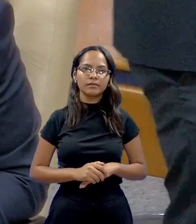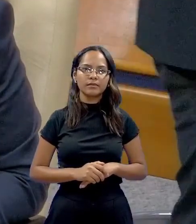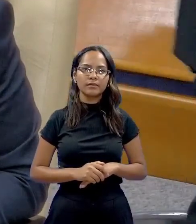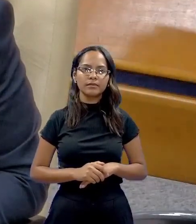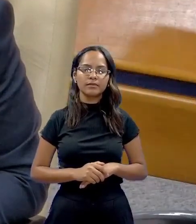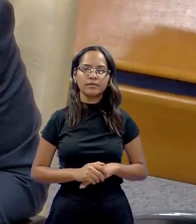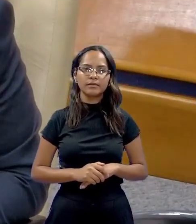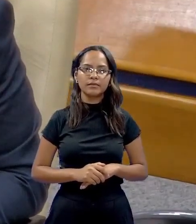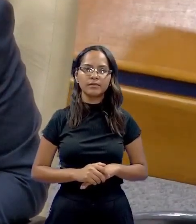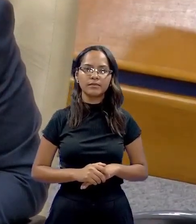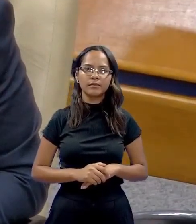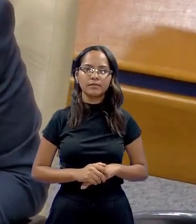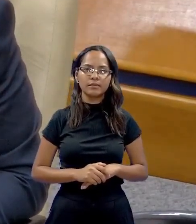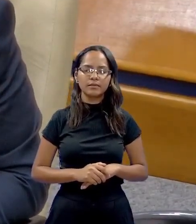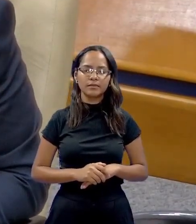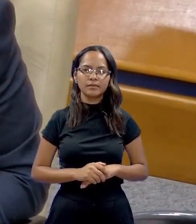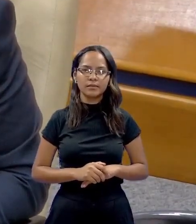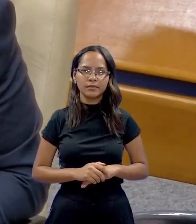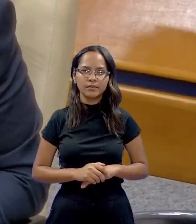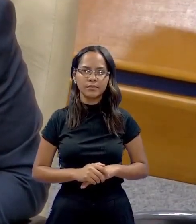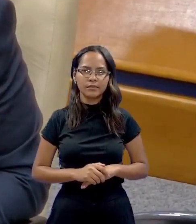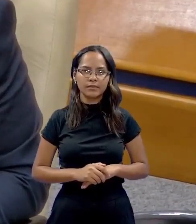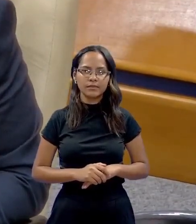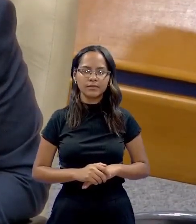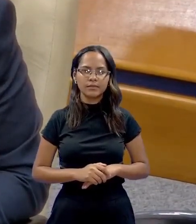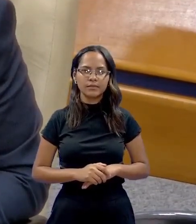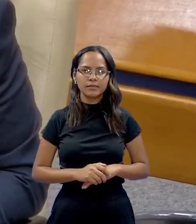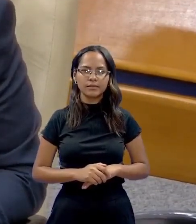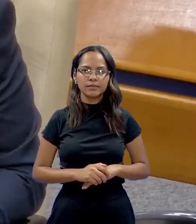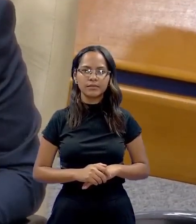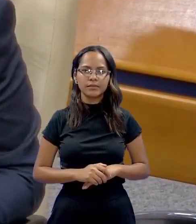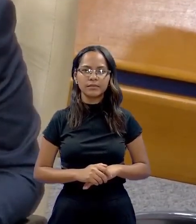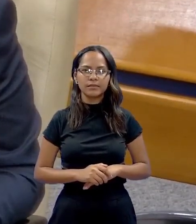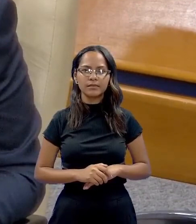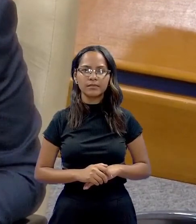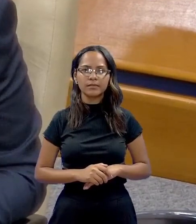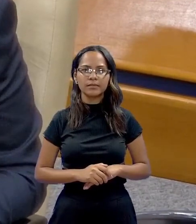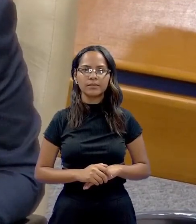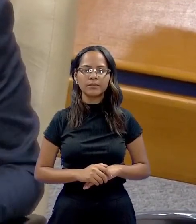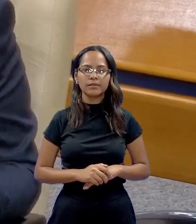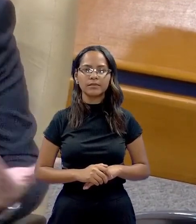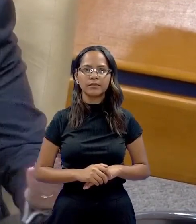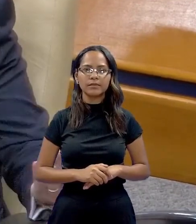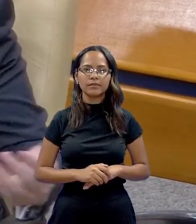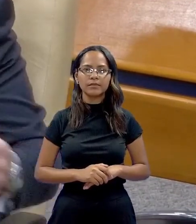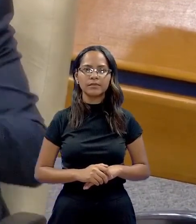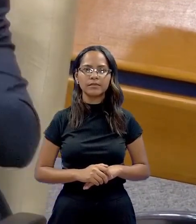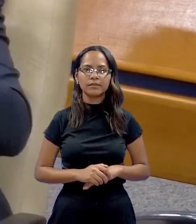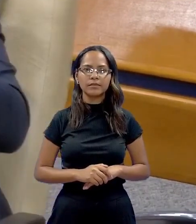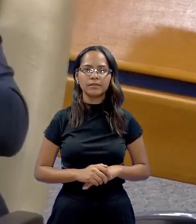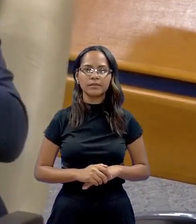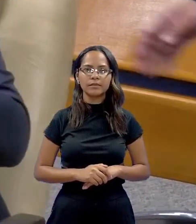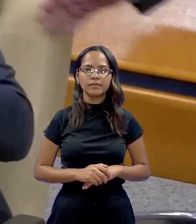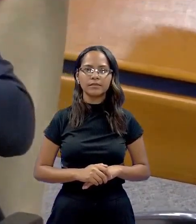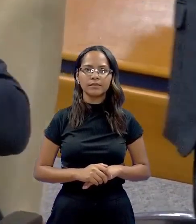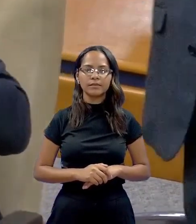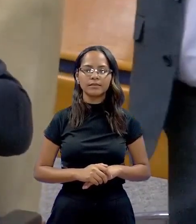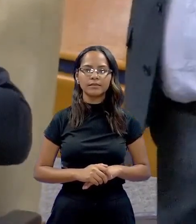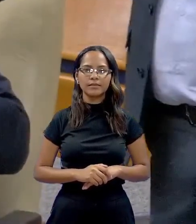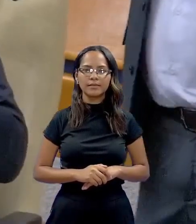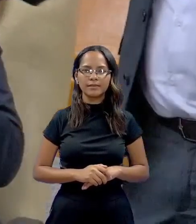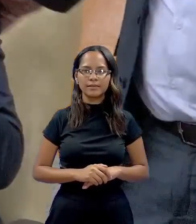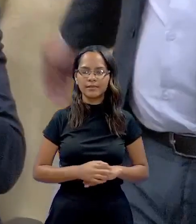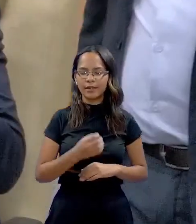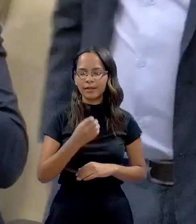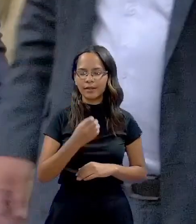Som aqui para o vereador Wellington Bessa. Só um minutinho, vereador. Sempre na minha vez. Muito